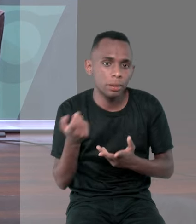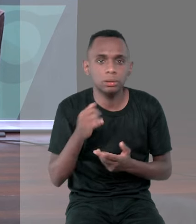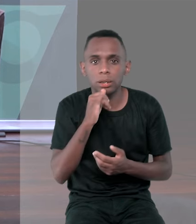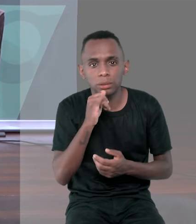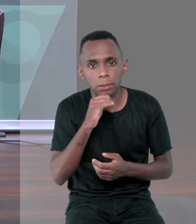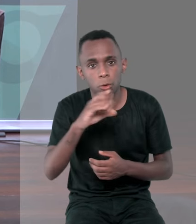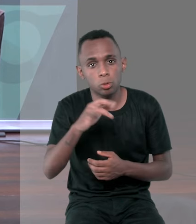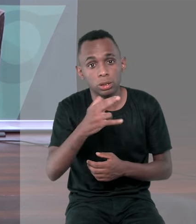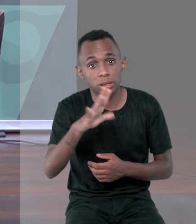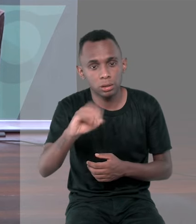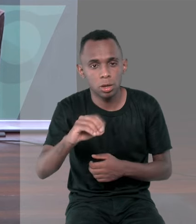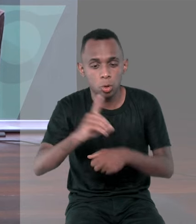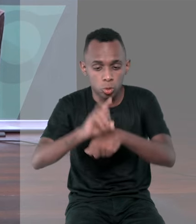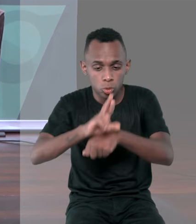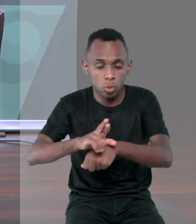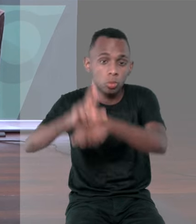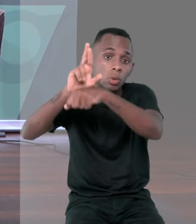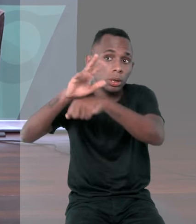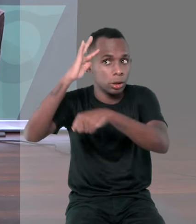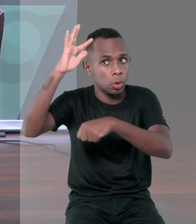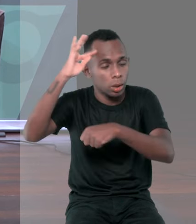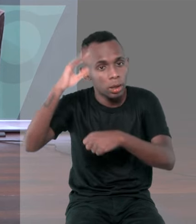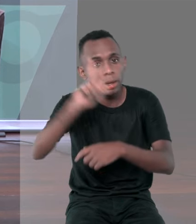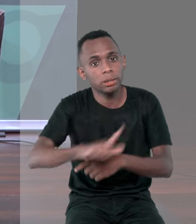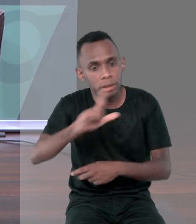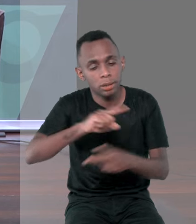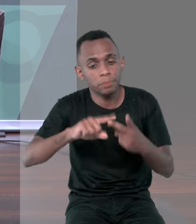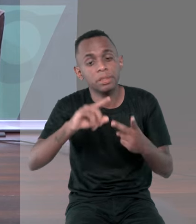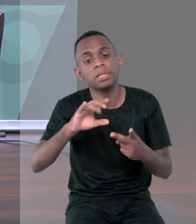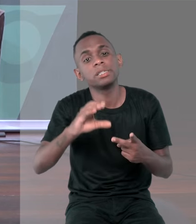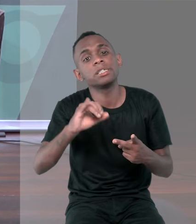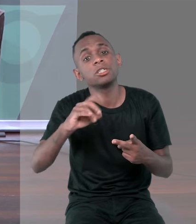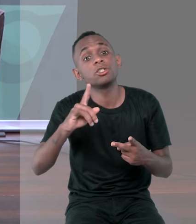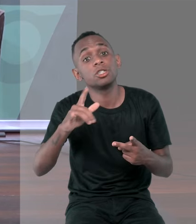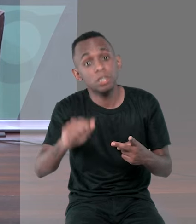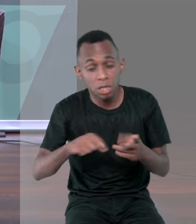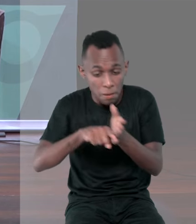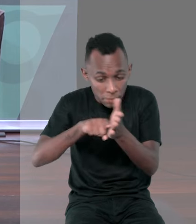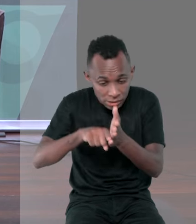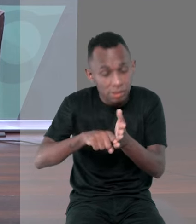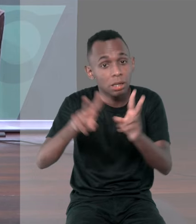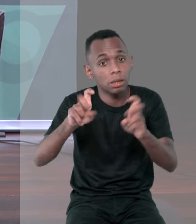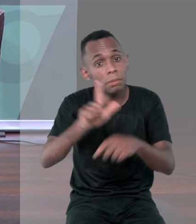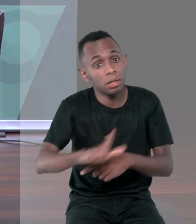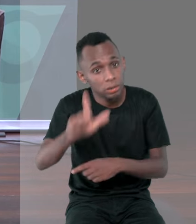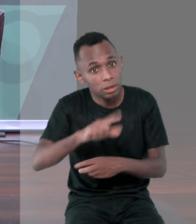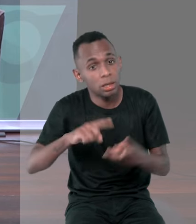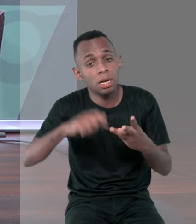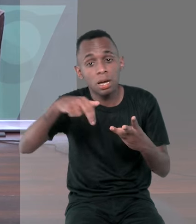Evaristo é doutora em teoria literária. Cidinha da Silva, pesquisadora em literatura. Ana